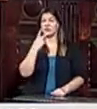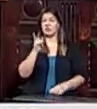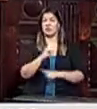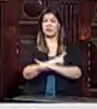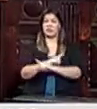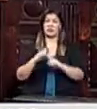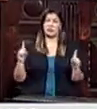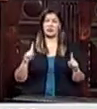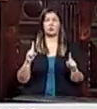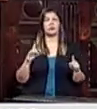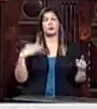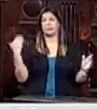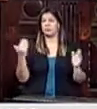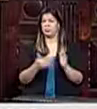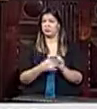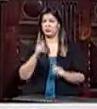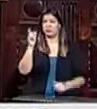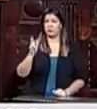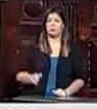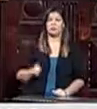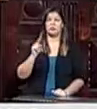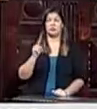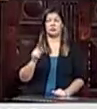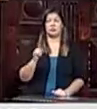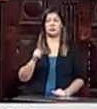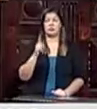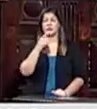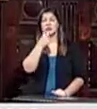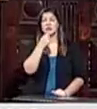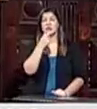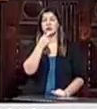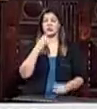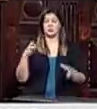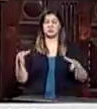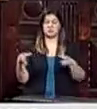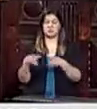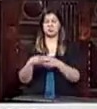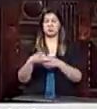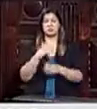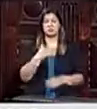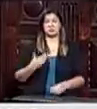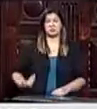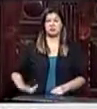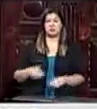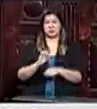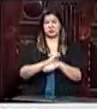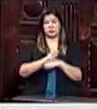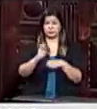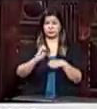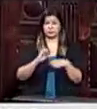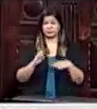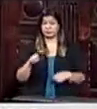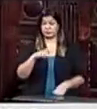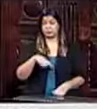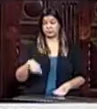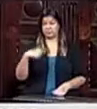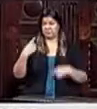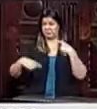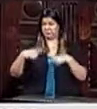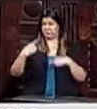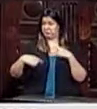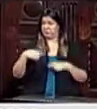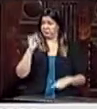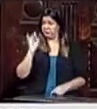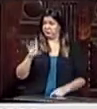como diria o grande Brizola, a esse pacote do governo estadual. Não dá para discutir só em cima de